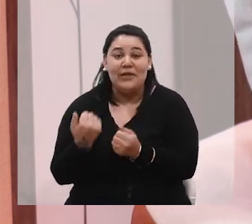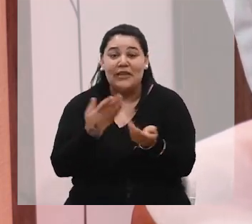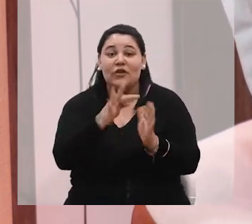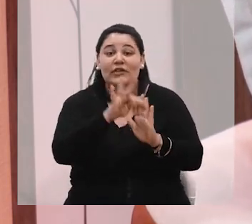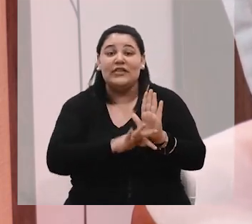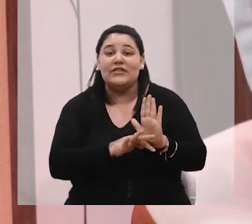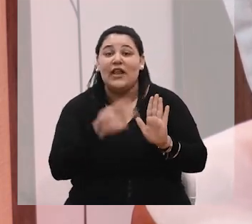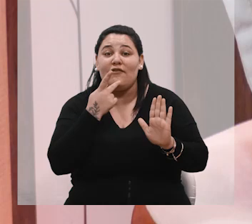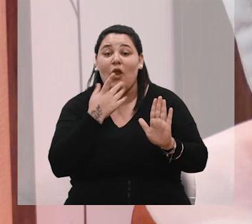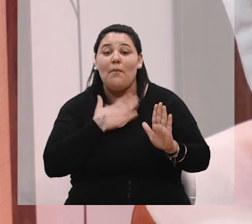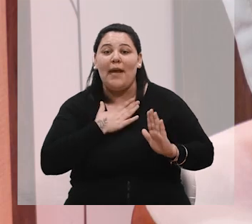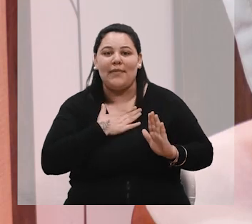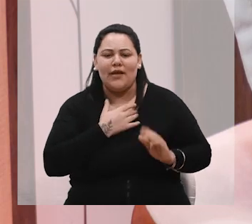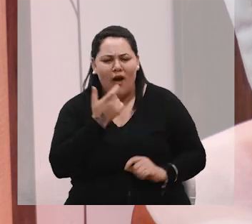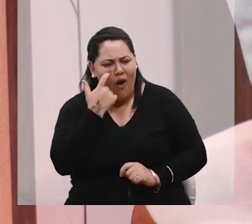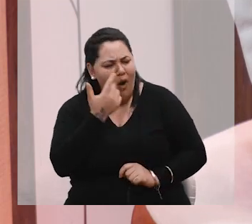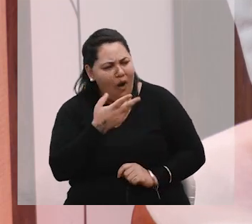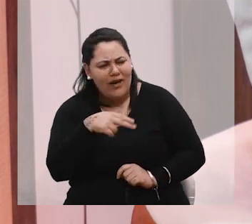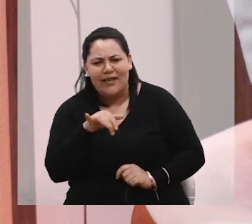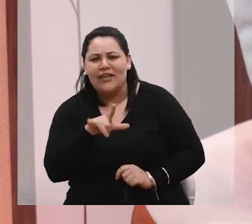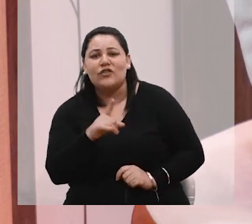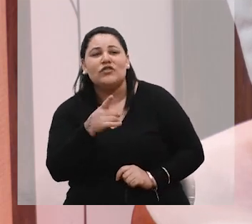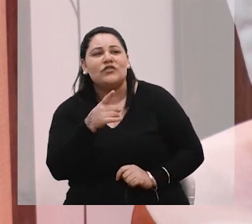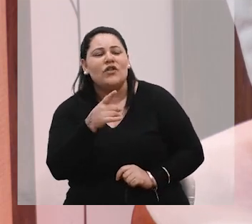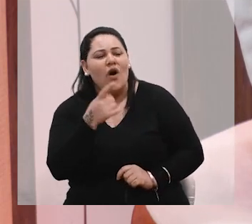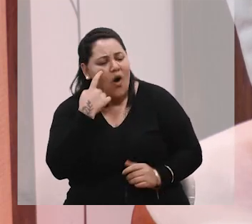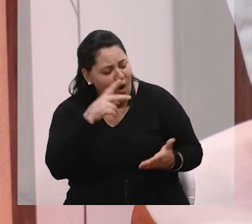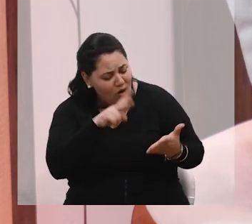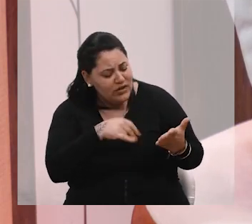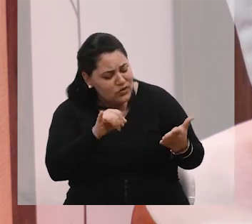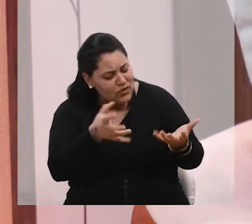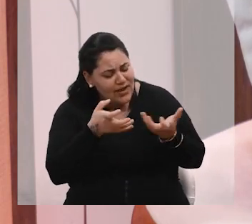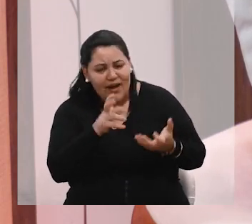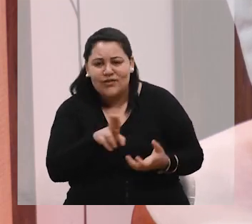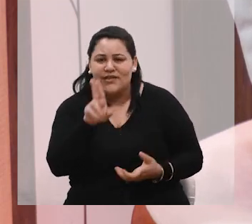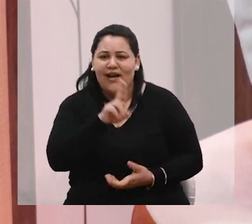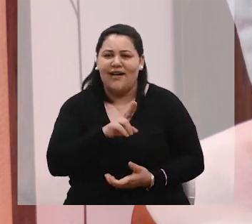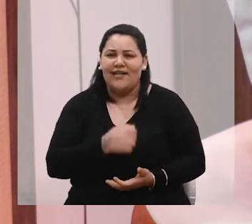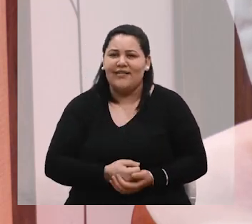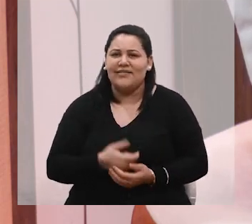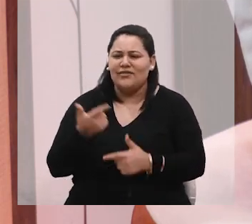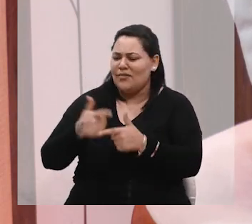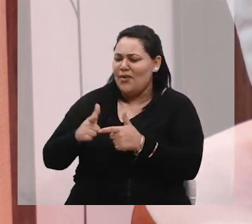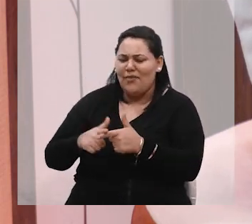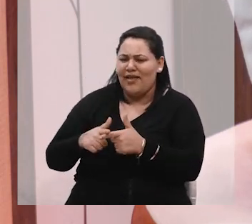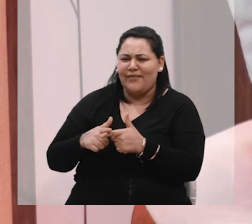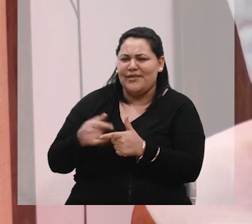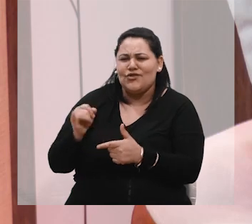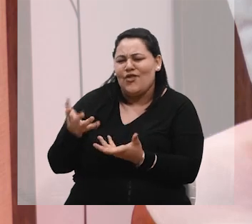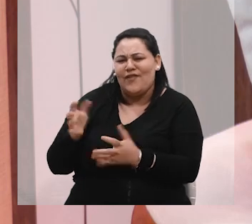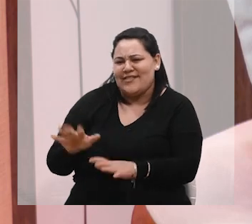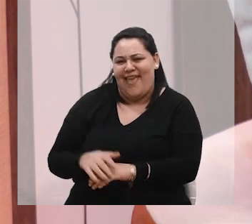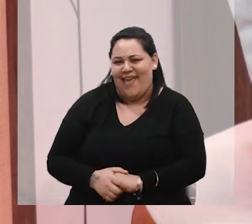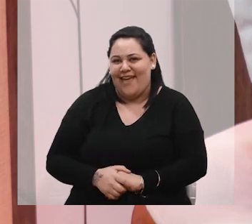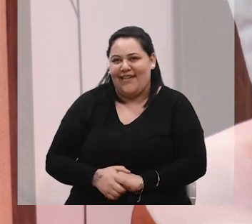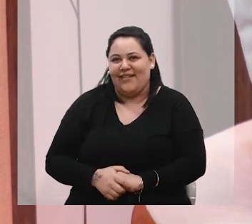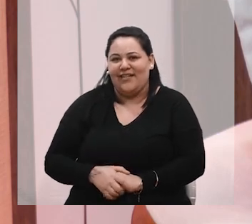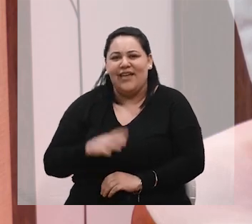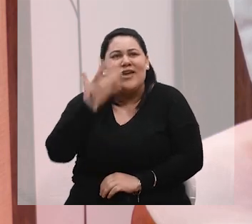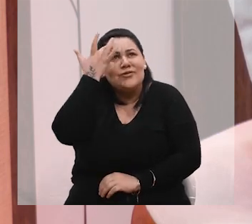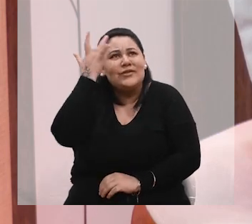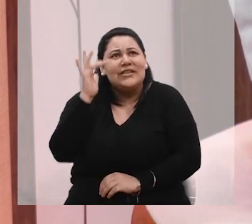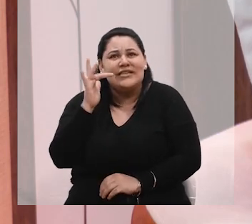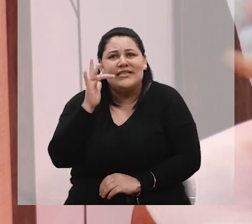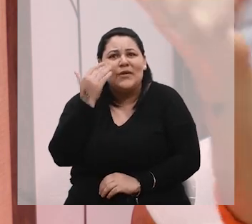ela disse assim, olha, Nil, dá uma olhada, vê se tu quer usar. Se tu não quiser usar, tudo bem. Ela disse assim, porque eu não sei se eu entendo de literatura, eu só gosto de